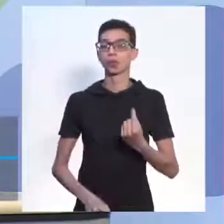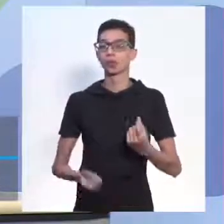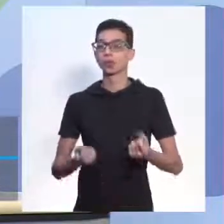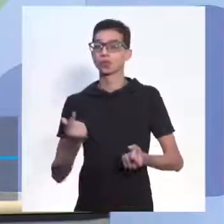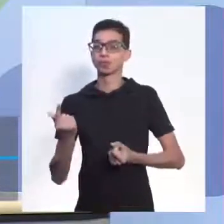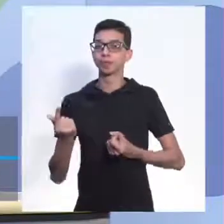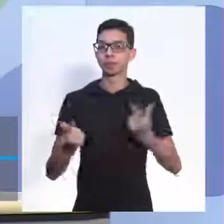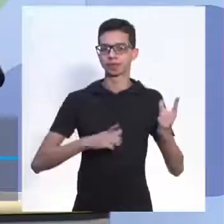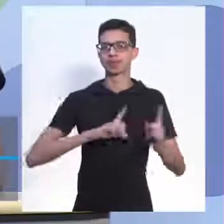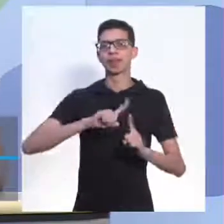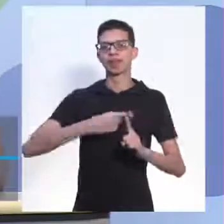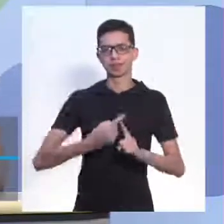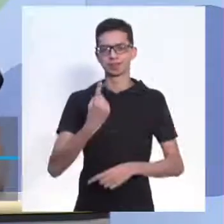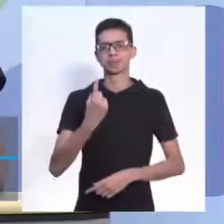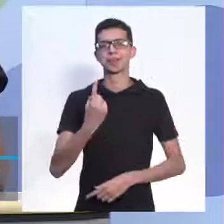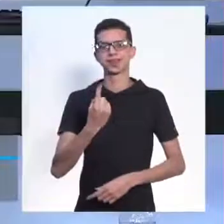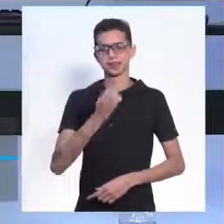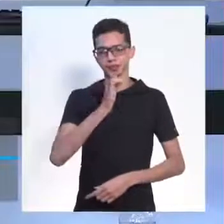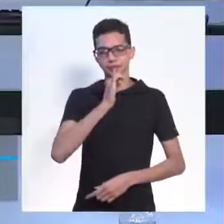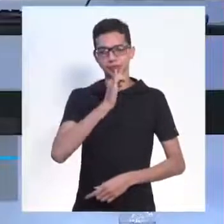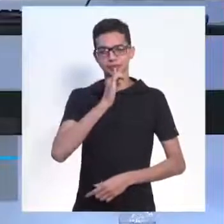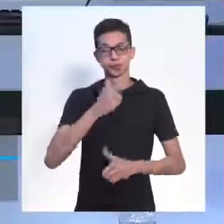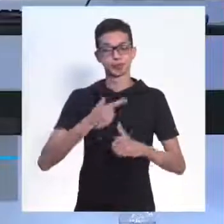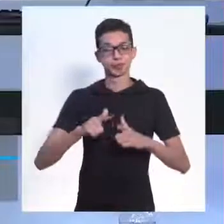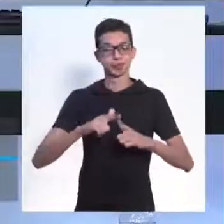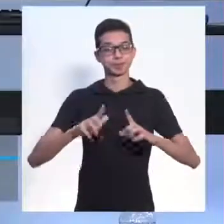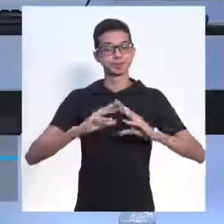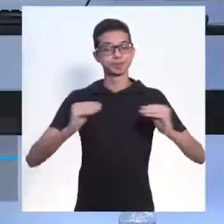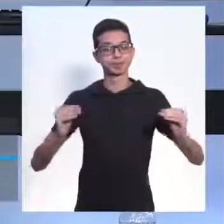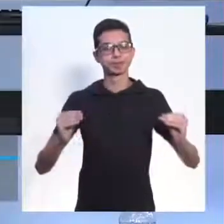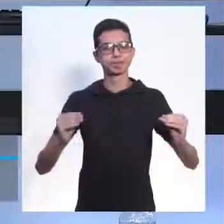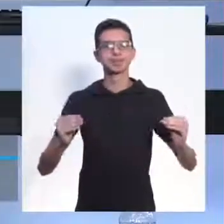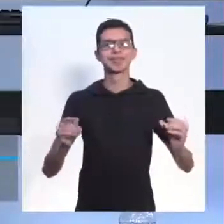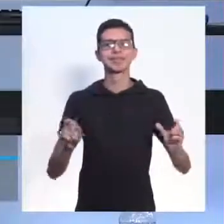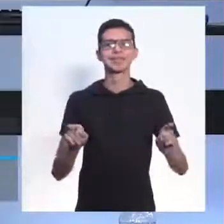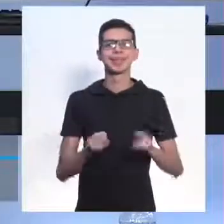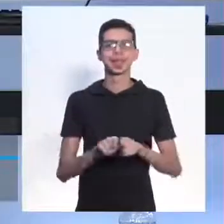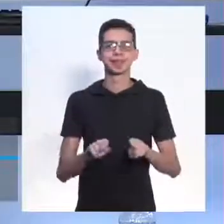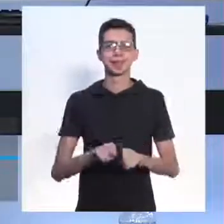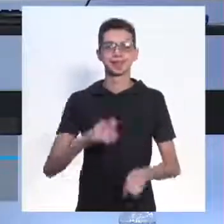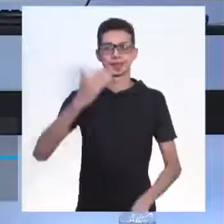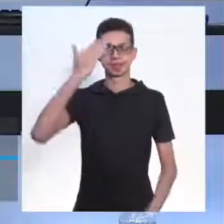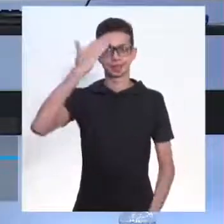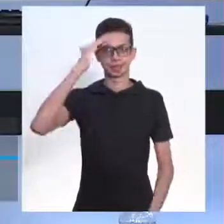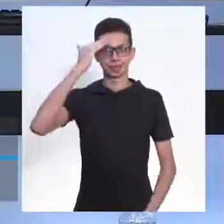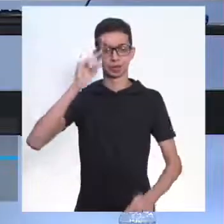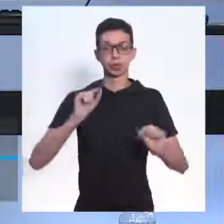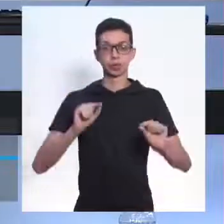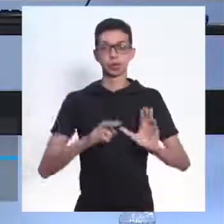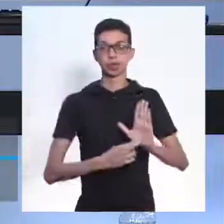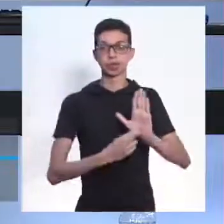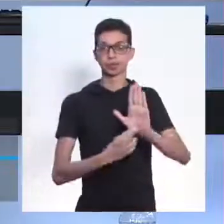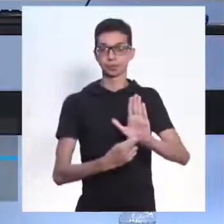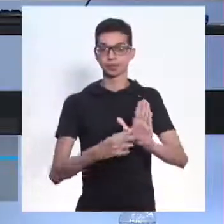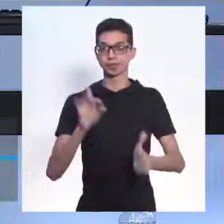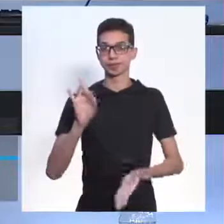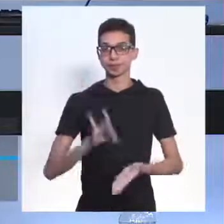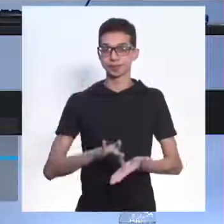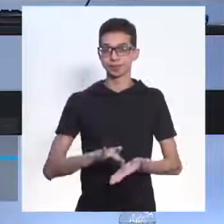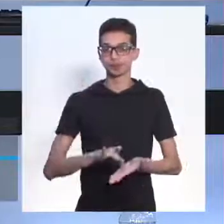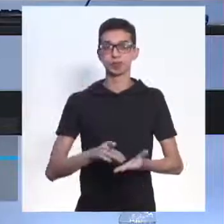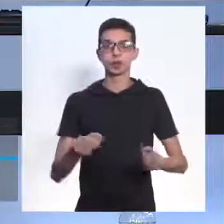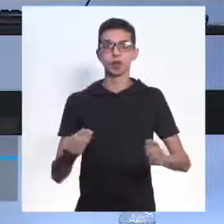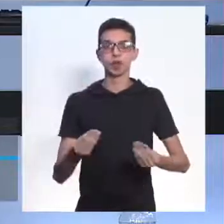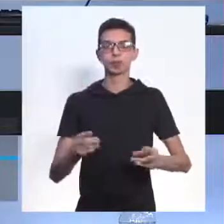para resolver as suas para resolver para entender que essa representação ela vai ser legítima dentro do